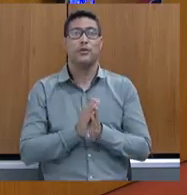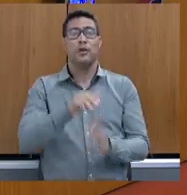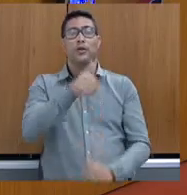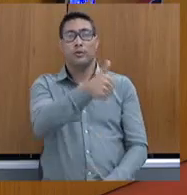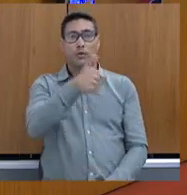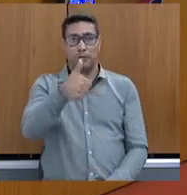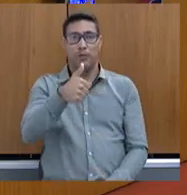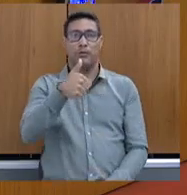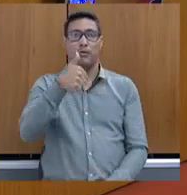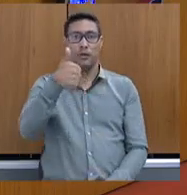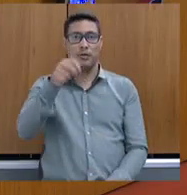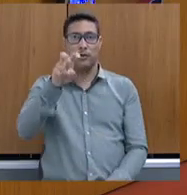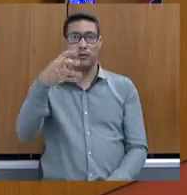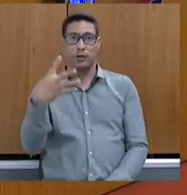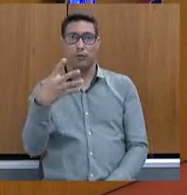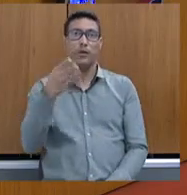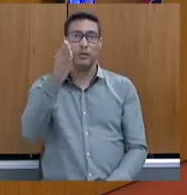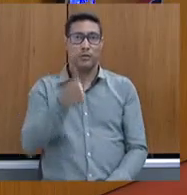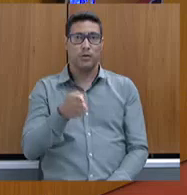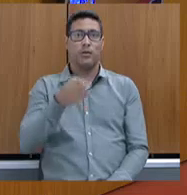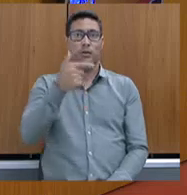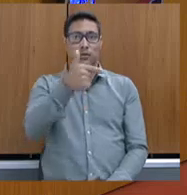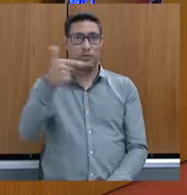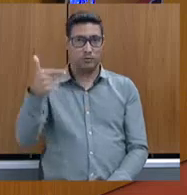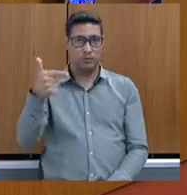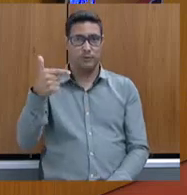11.154 de 2022